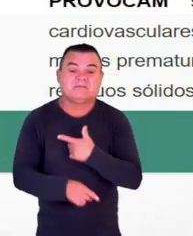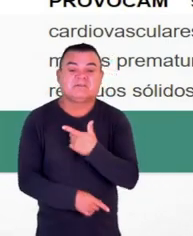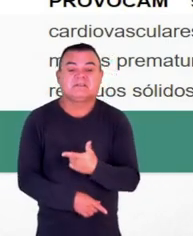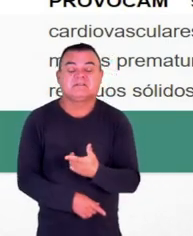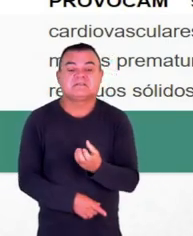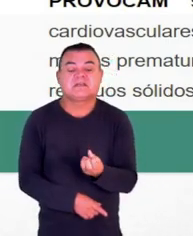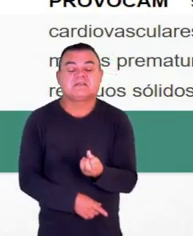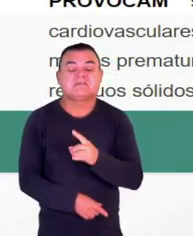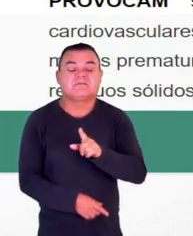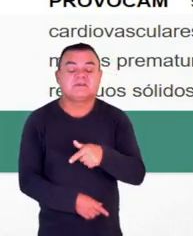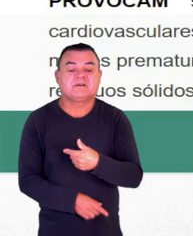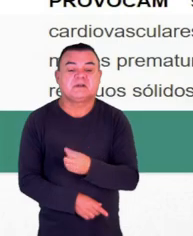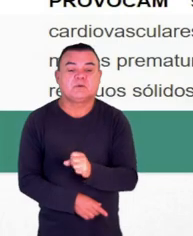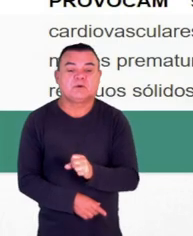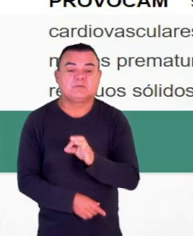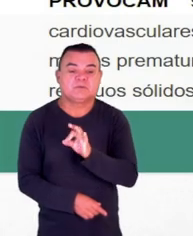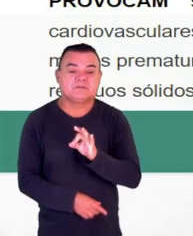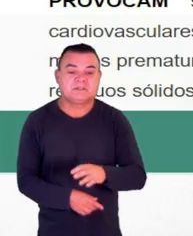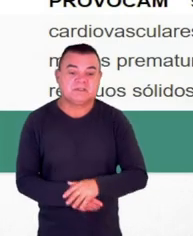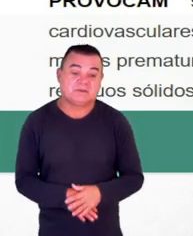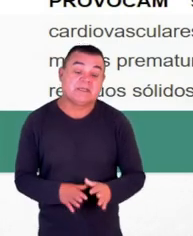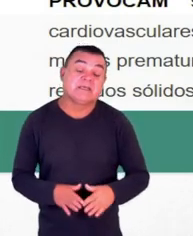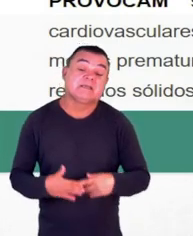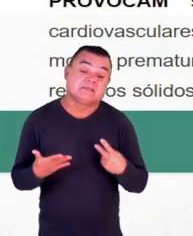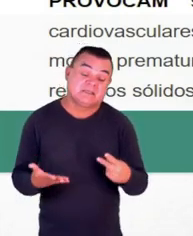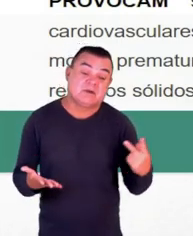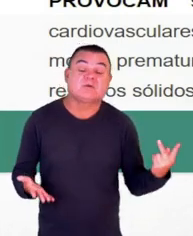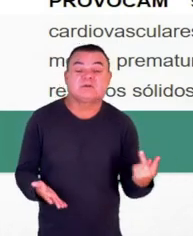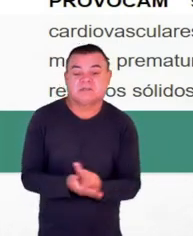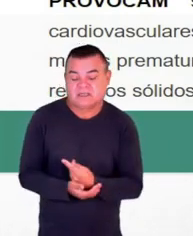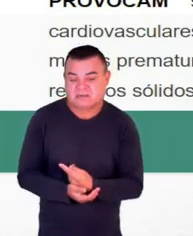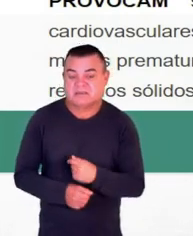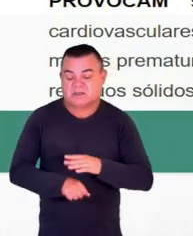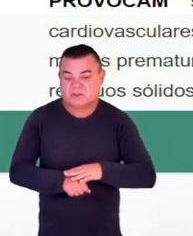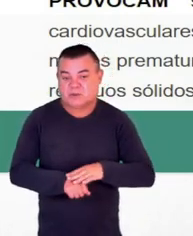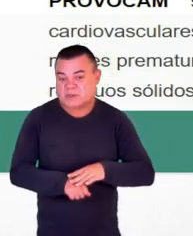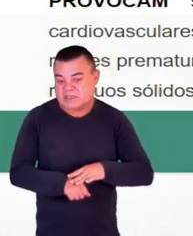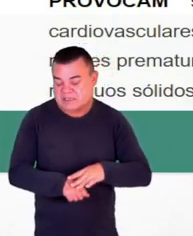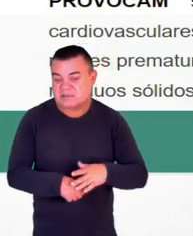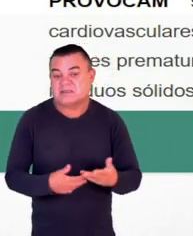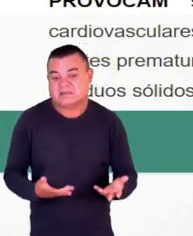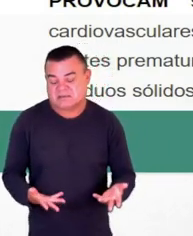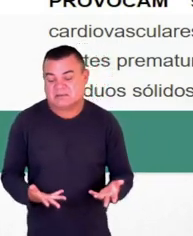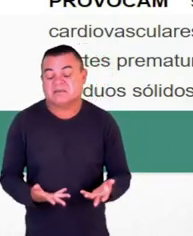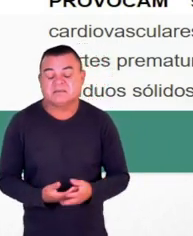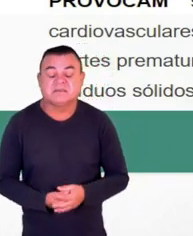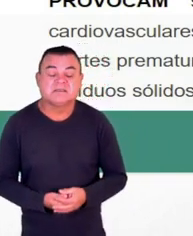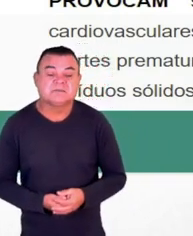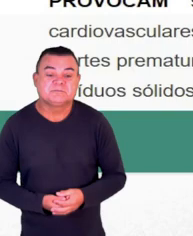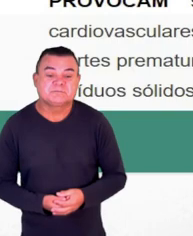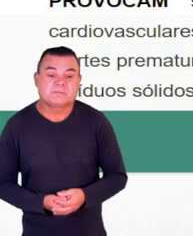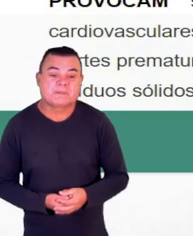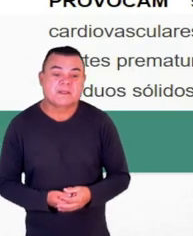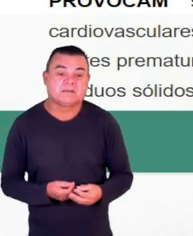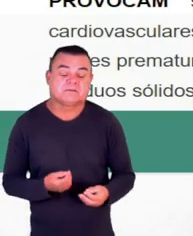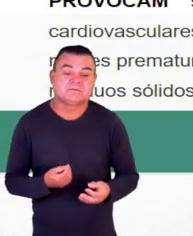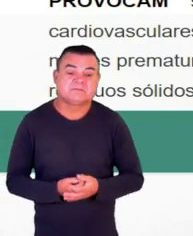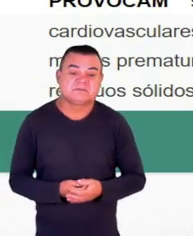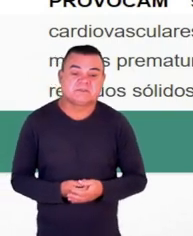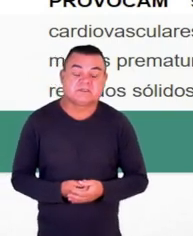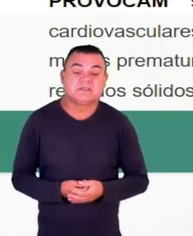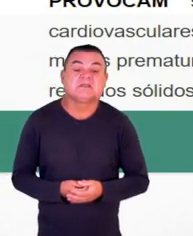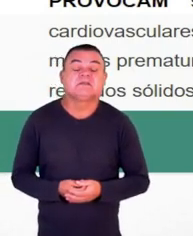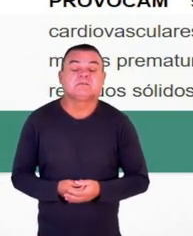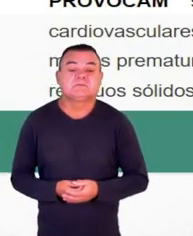26,8 isso tem levado a um quadro né de doenças crônicas não transmissíveis como é o caso da da de doenças